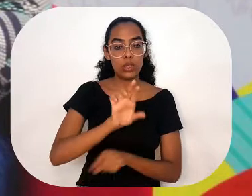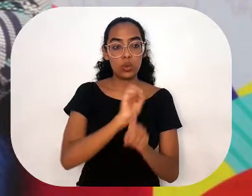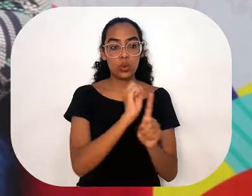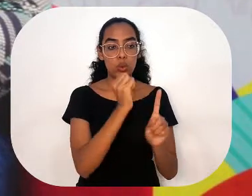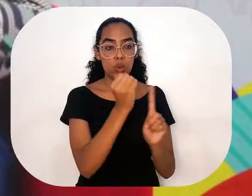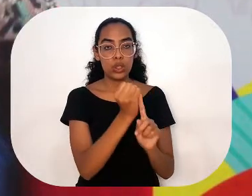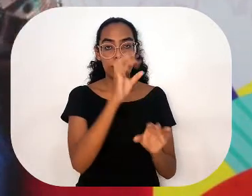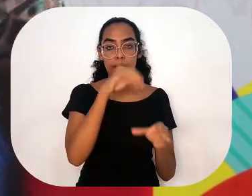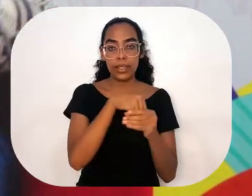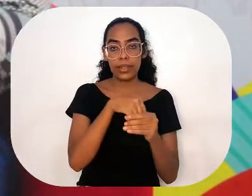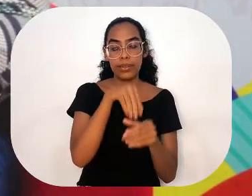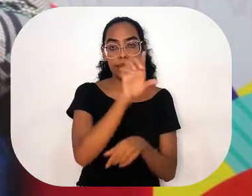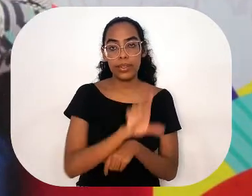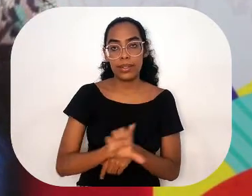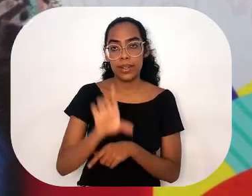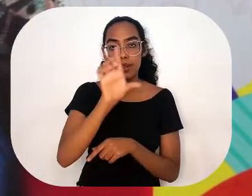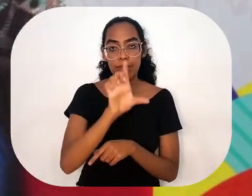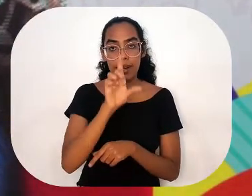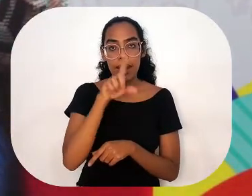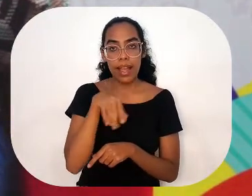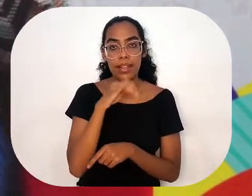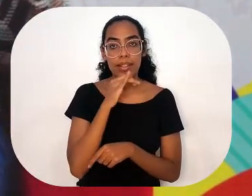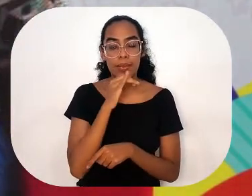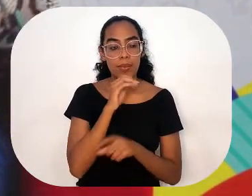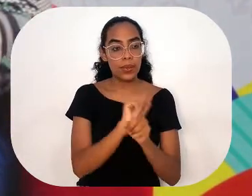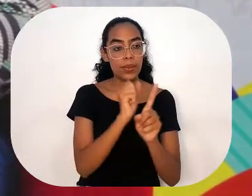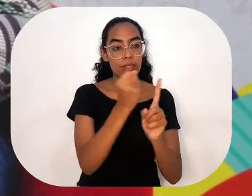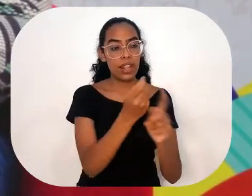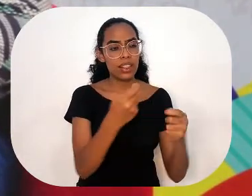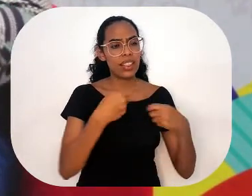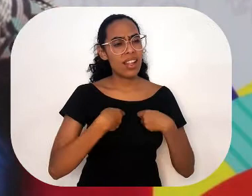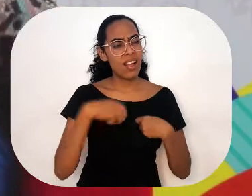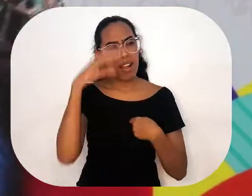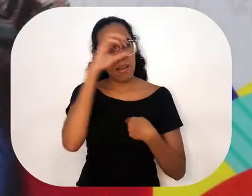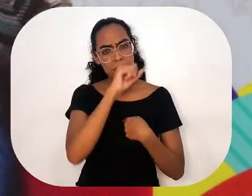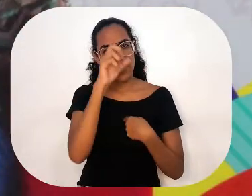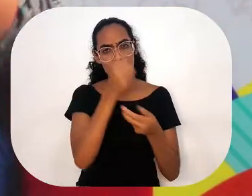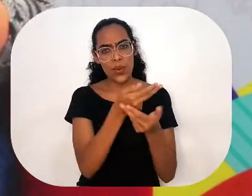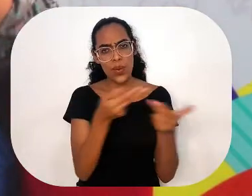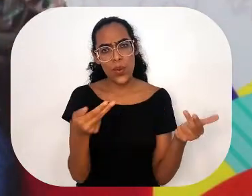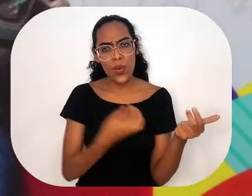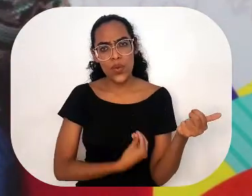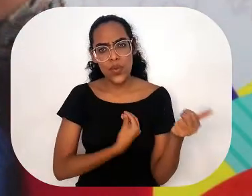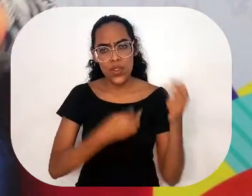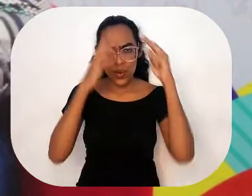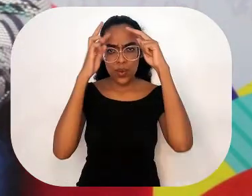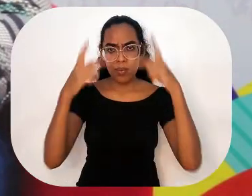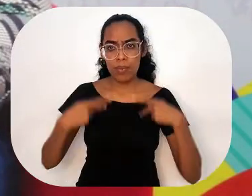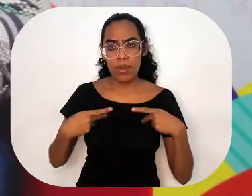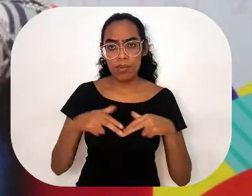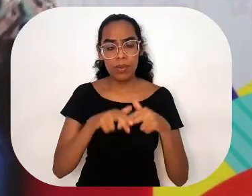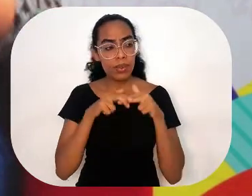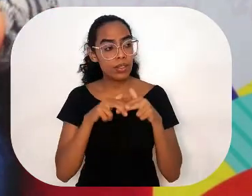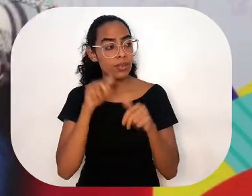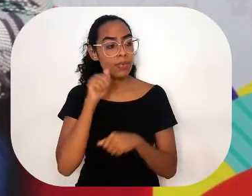sociologia literária né de que a ciência ela pode aprender muito sobre a condição humana sobre a